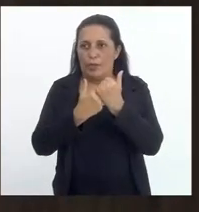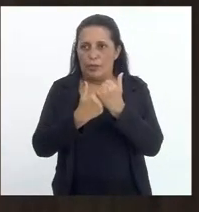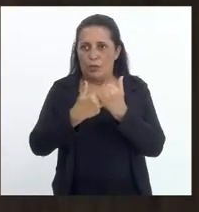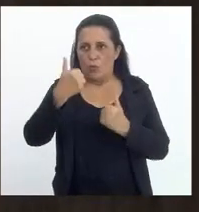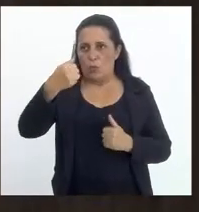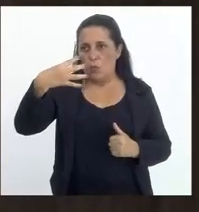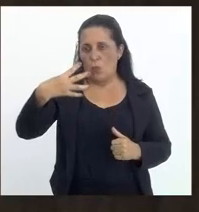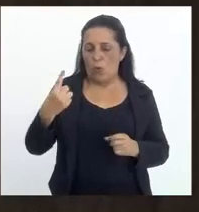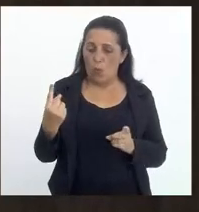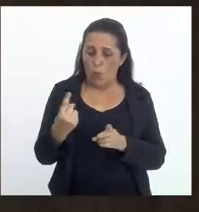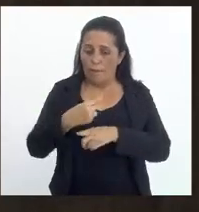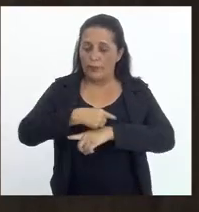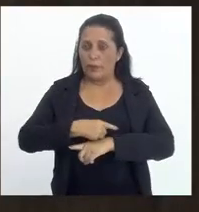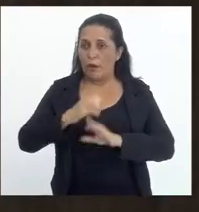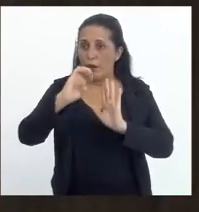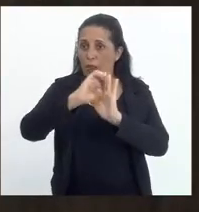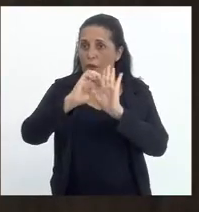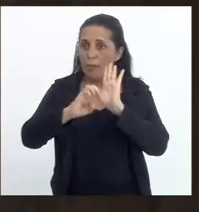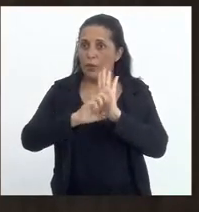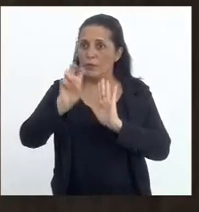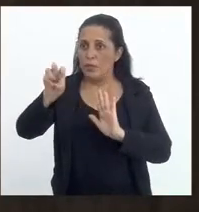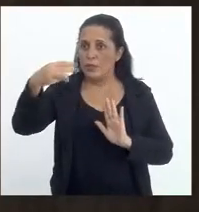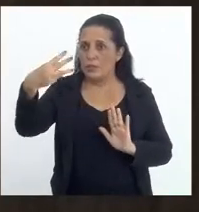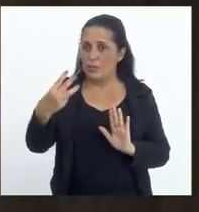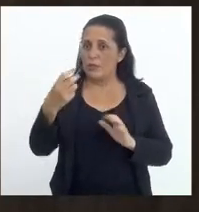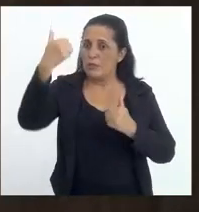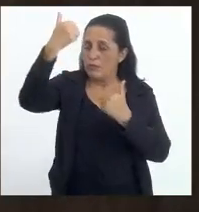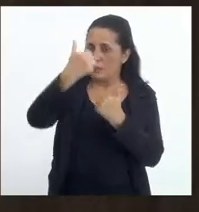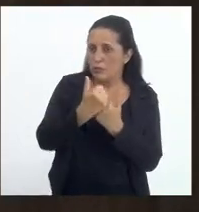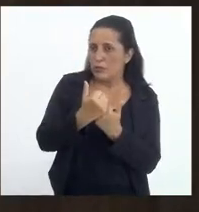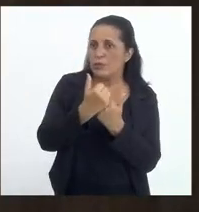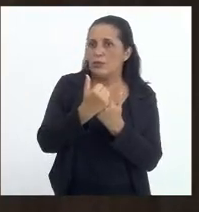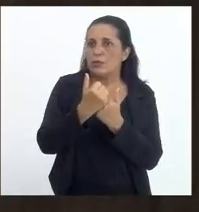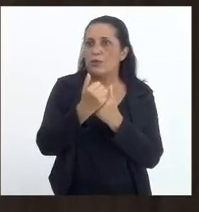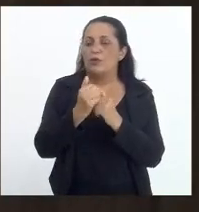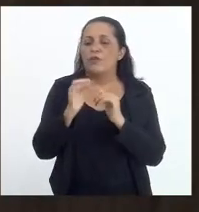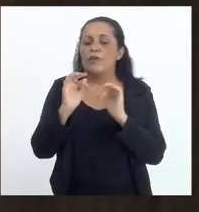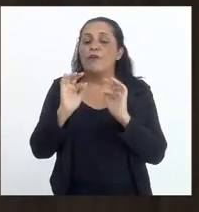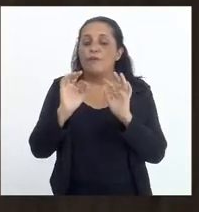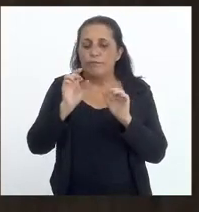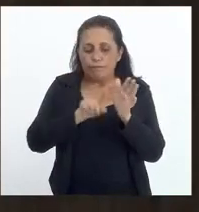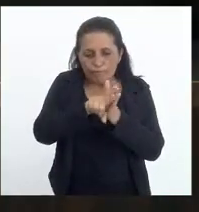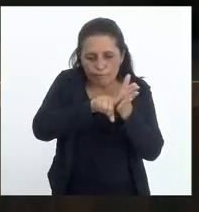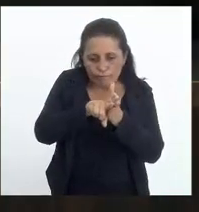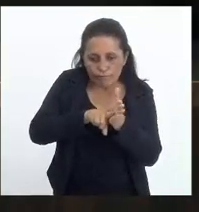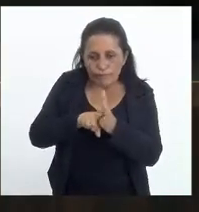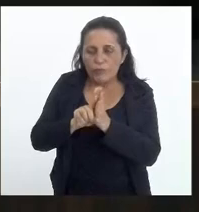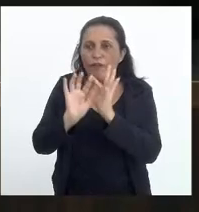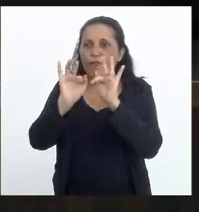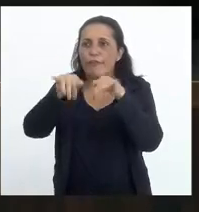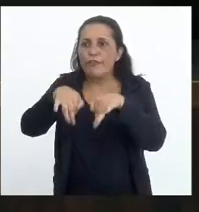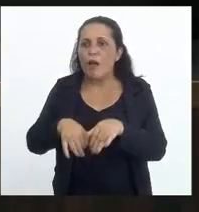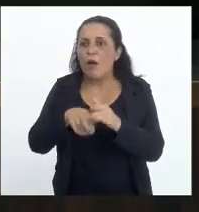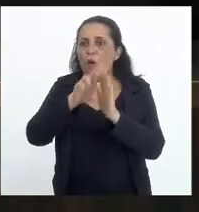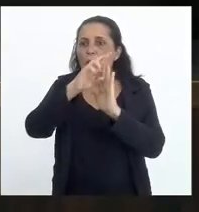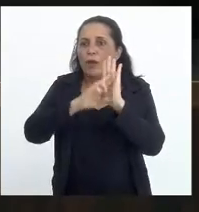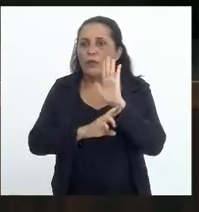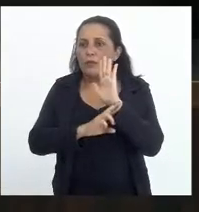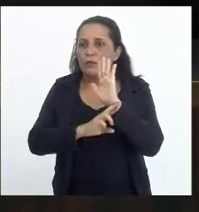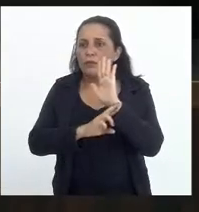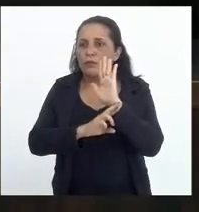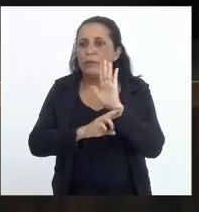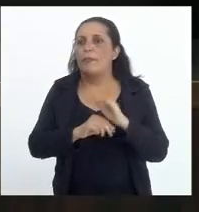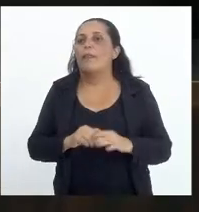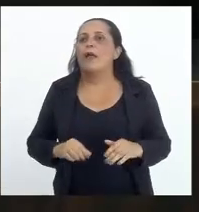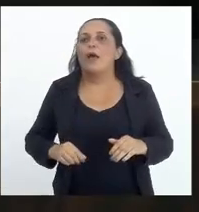4, contrário às emendas 3 e 5, concluindo por substitutivo, pedindo forma final de redação. Que a presidência defere.